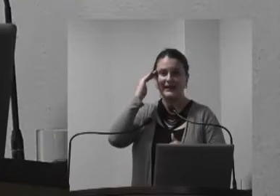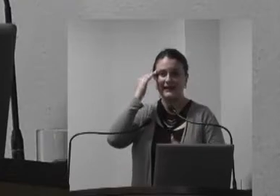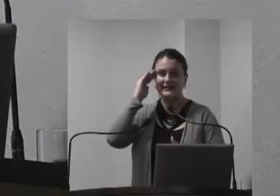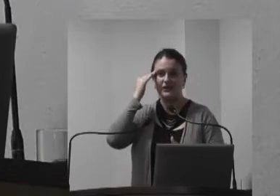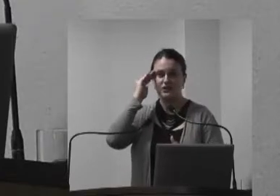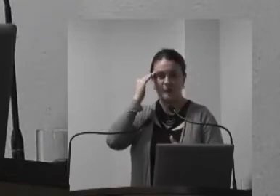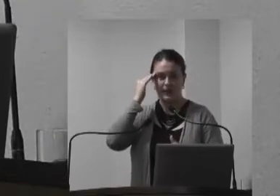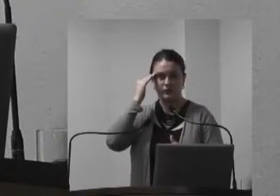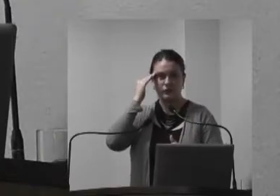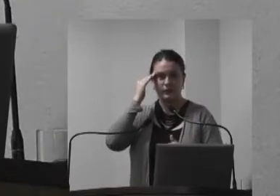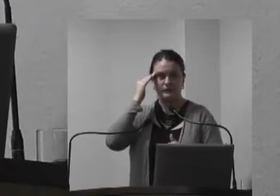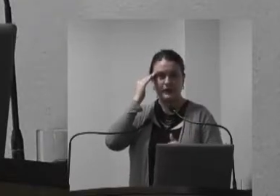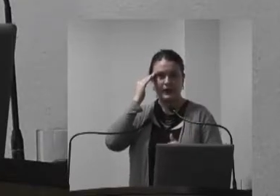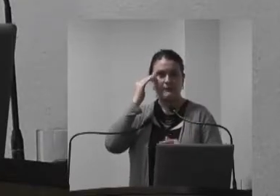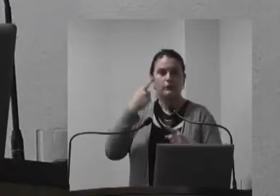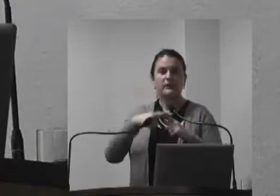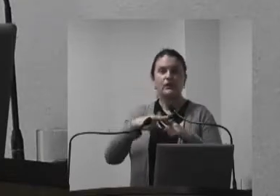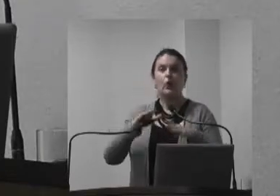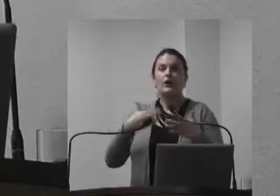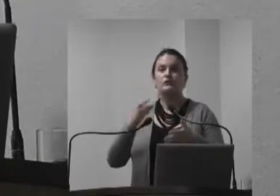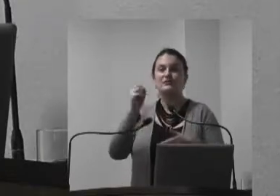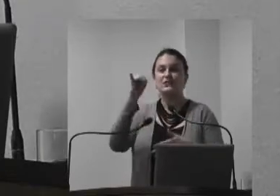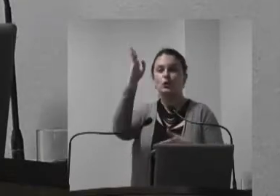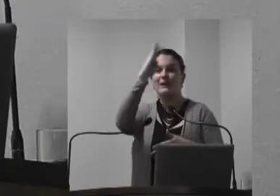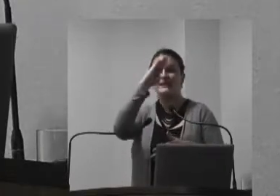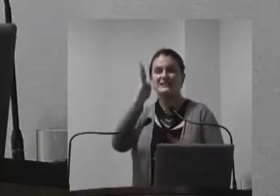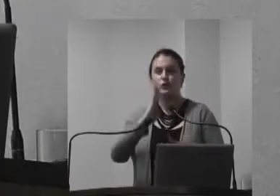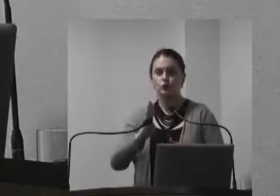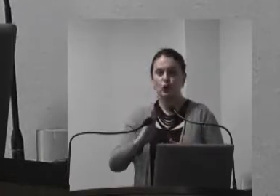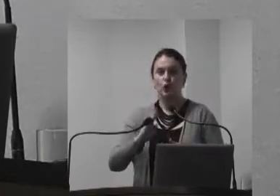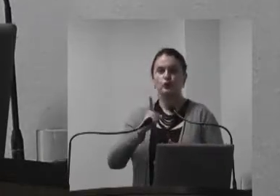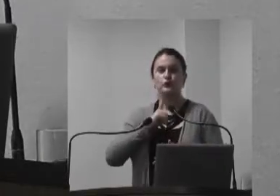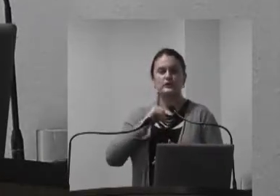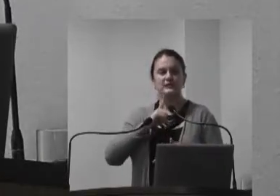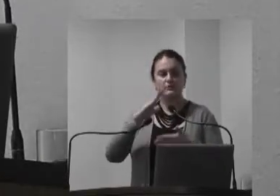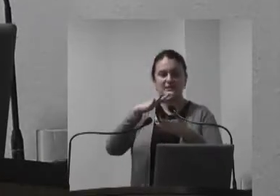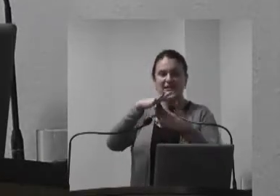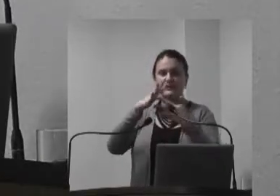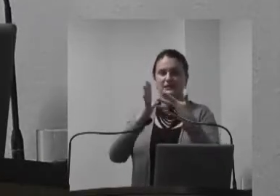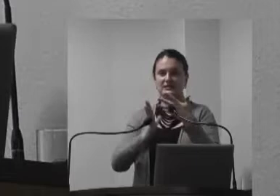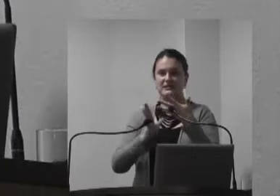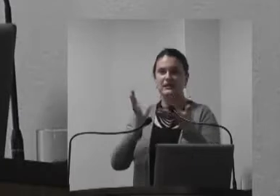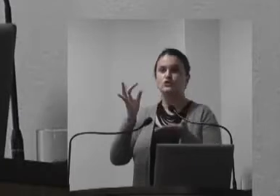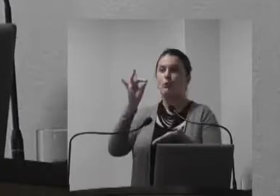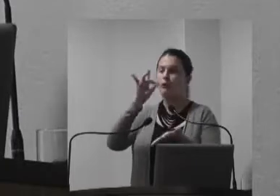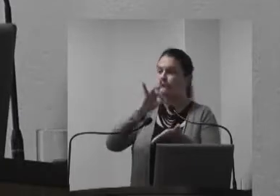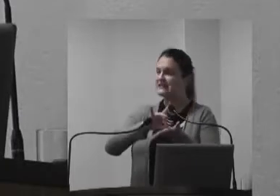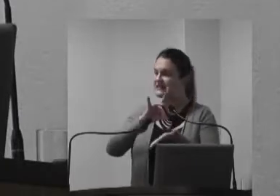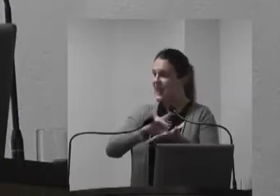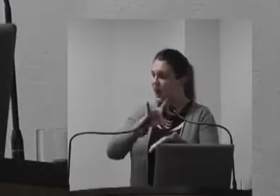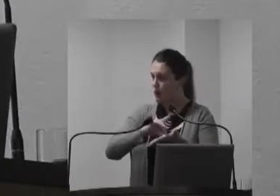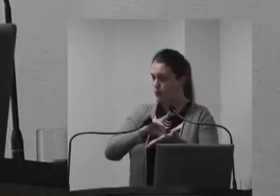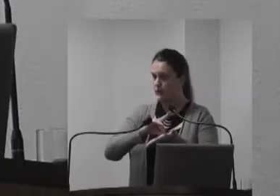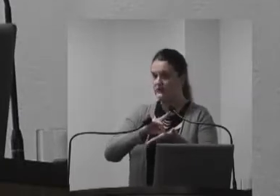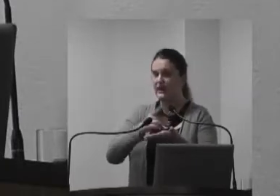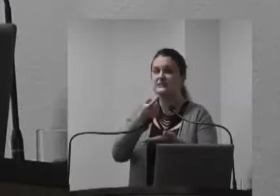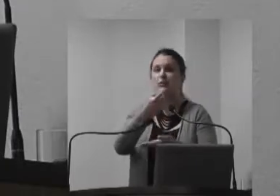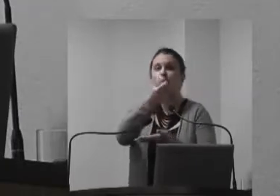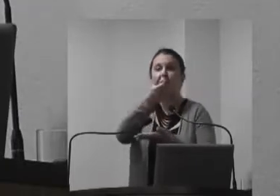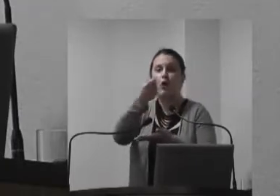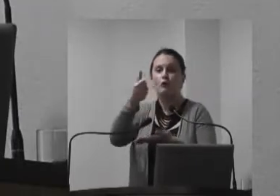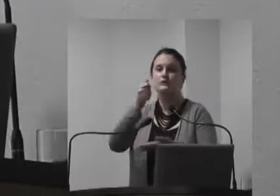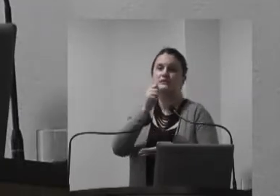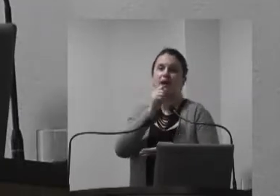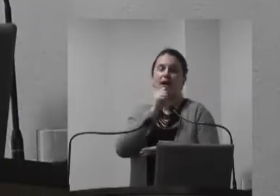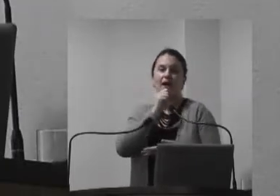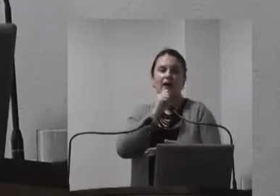comunicação e entendimento, né? Porque quando se no Brasil todo nós temos a língua de sinais como oficial, né,